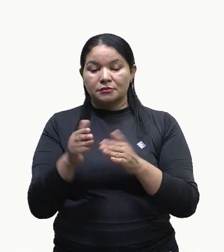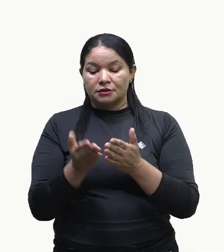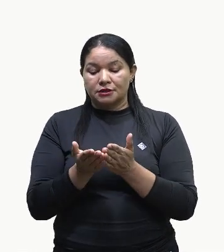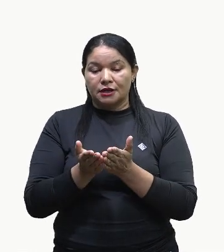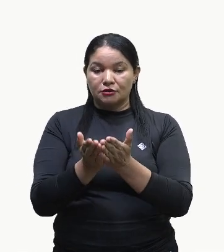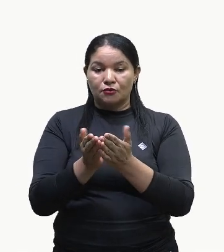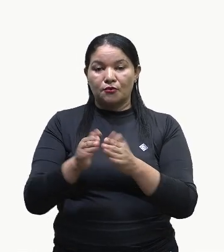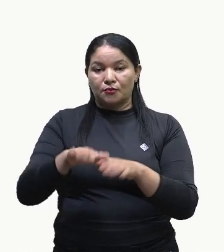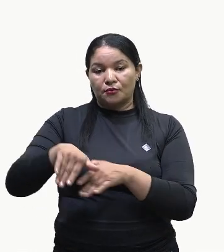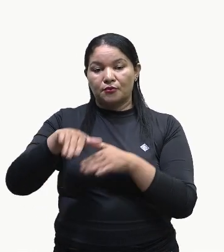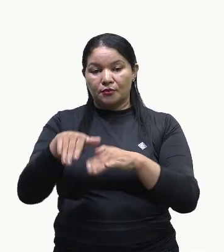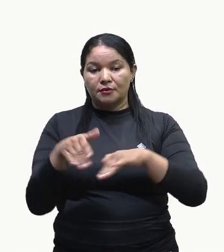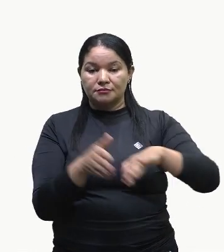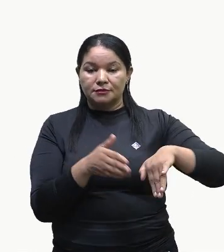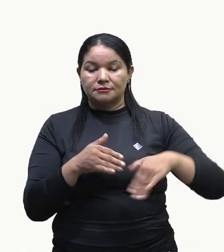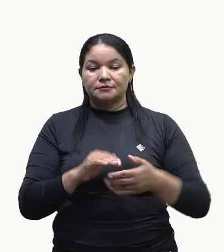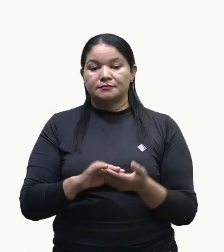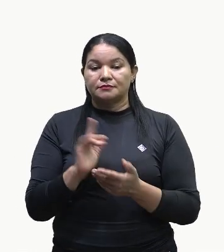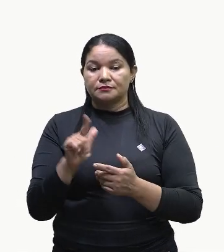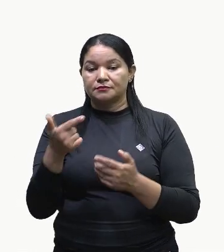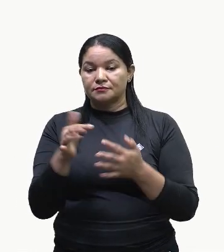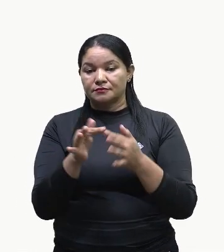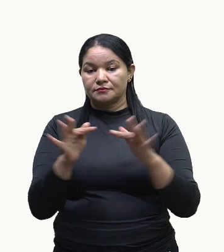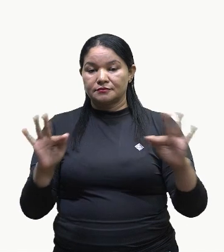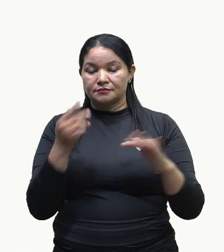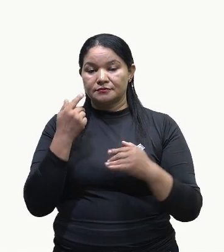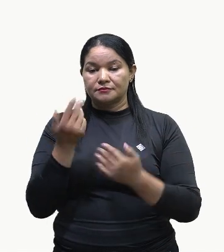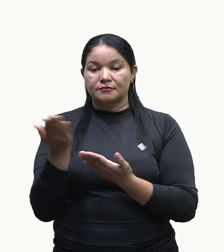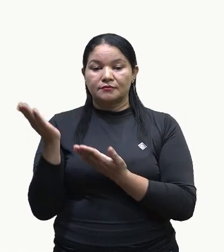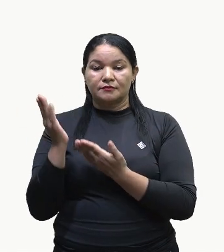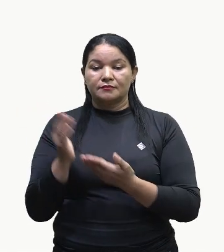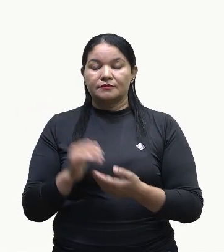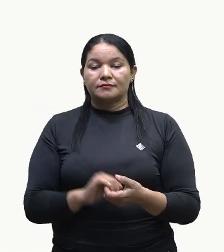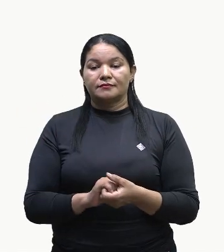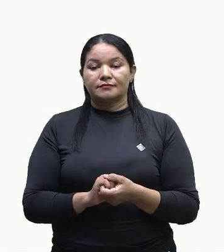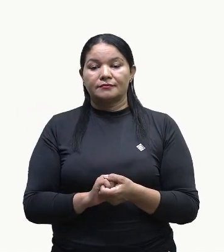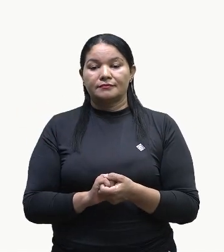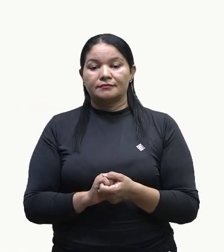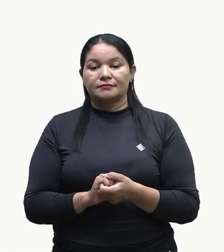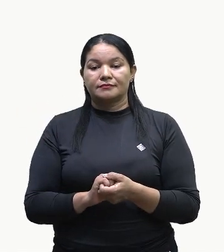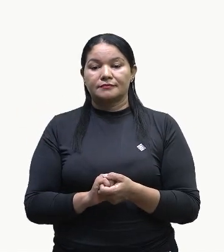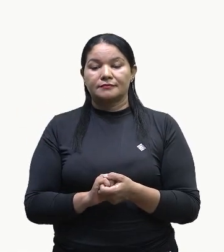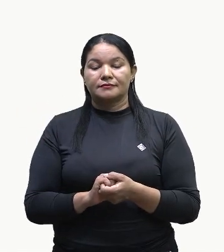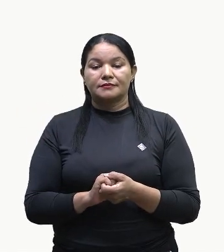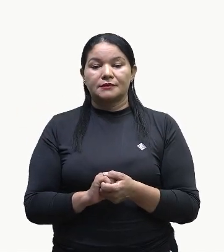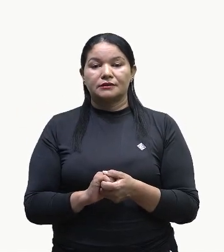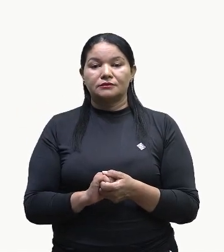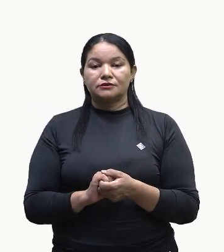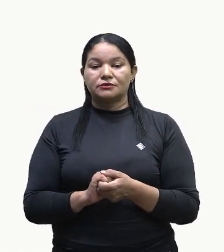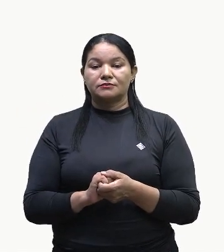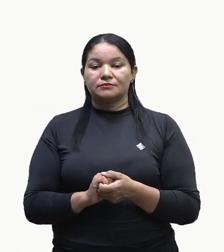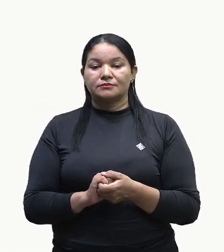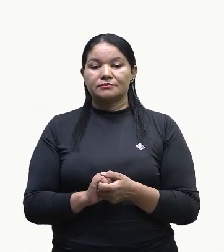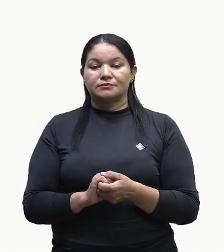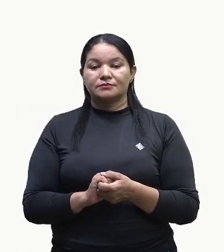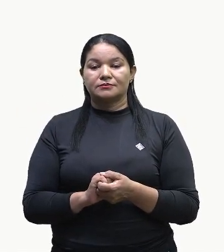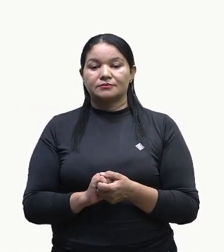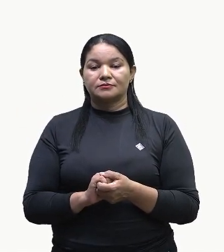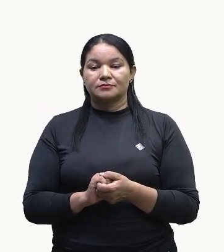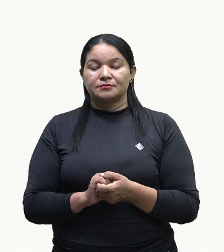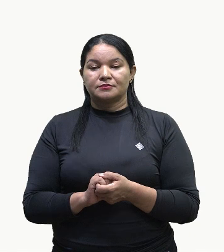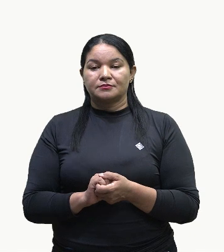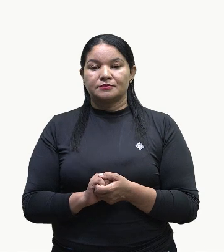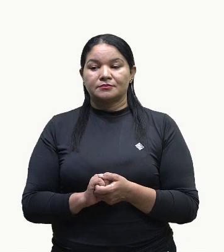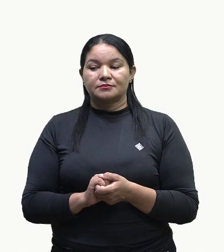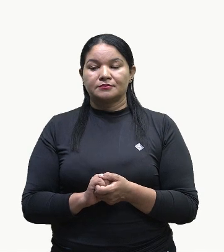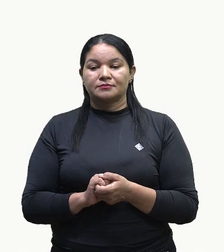Titanic foi um navio de luxo que lamentavelmente se hundiu. Então, o Titanic